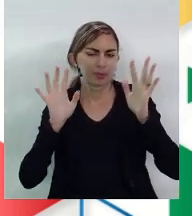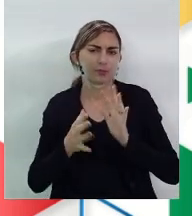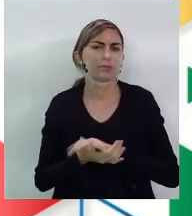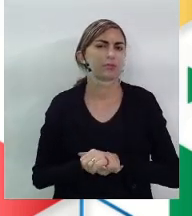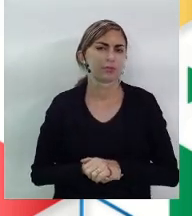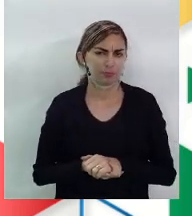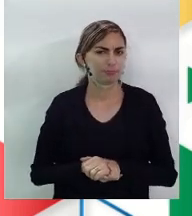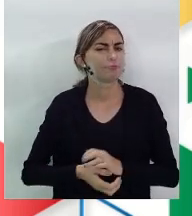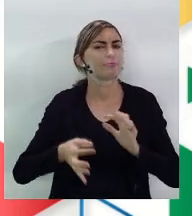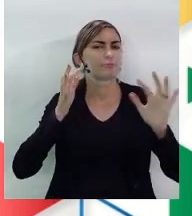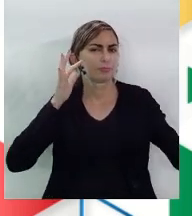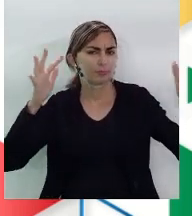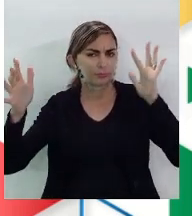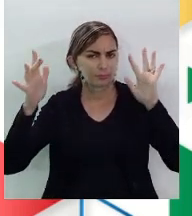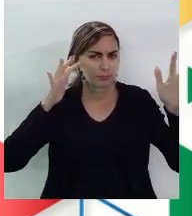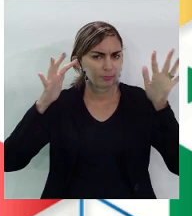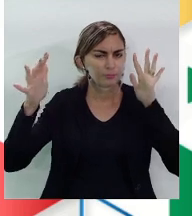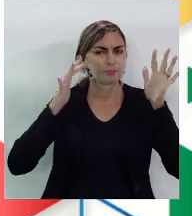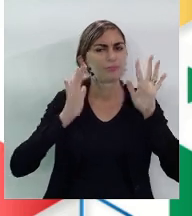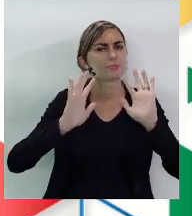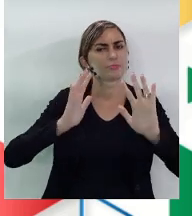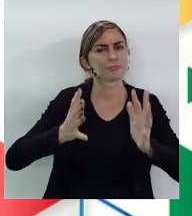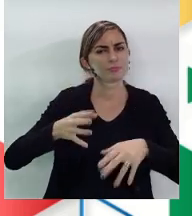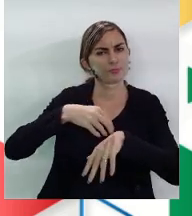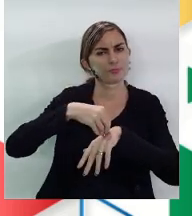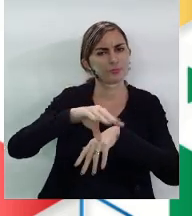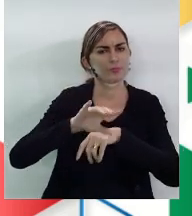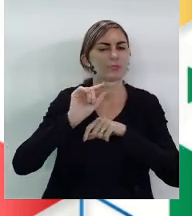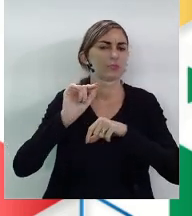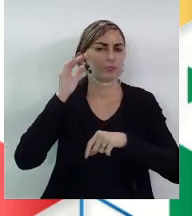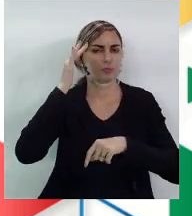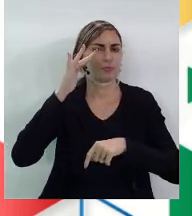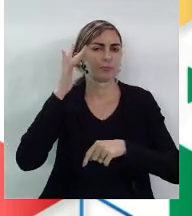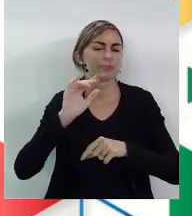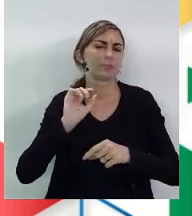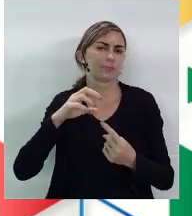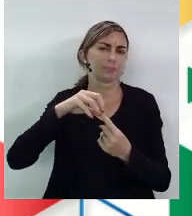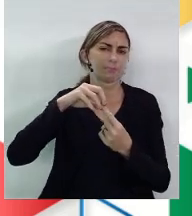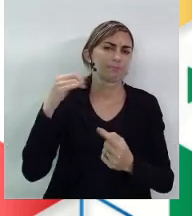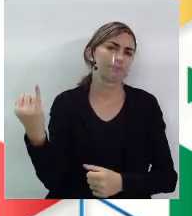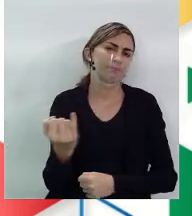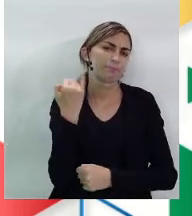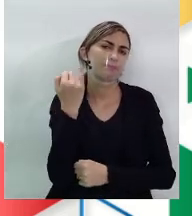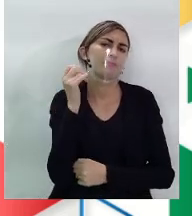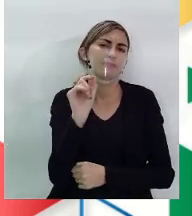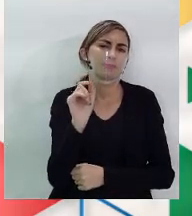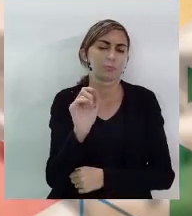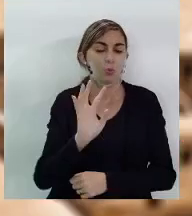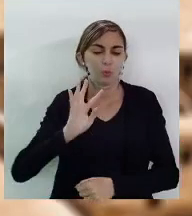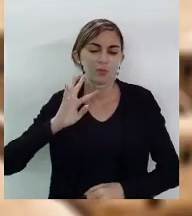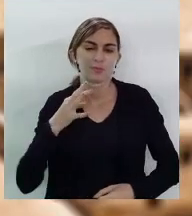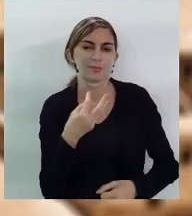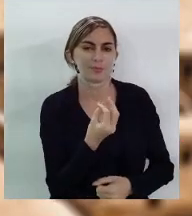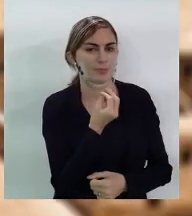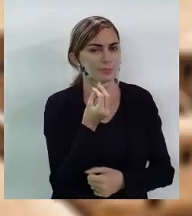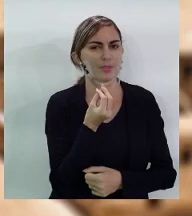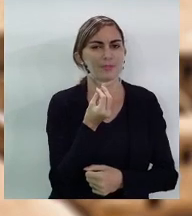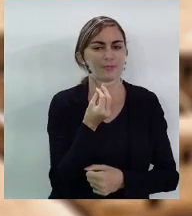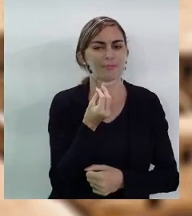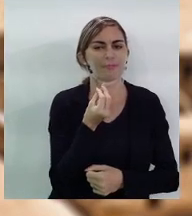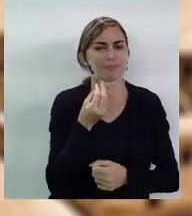provérbio, refletindo, já dá para entender um ponto, a importância de quê? Do conhecimento e